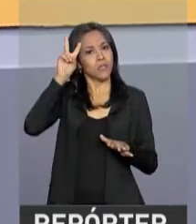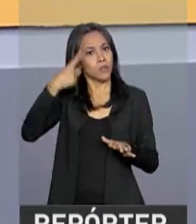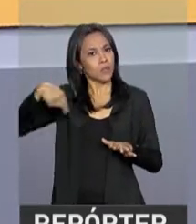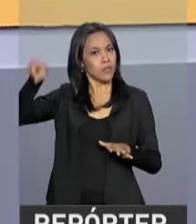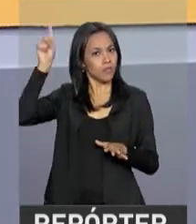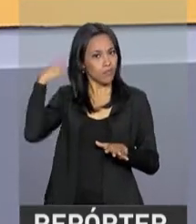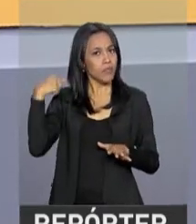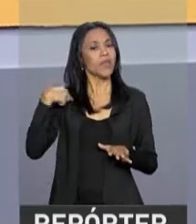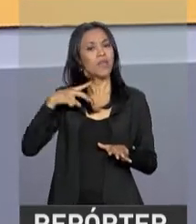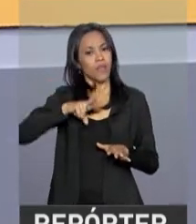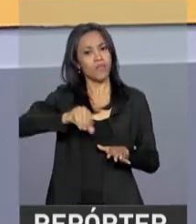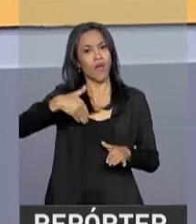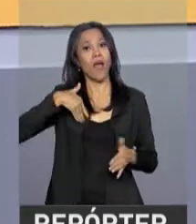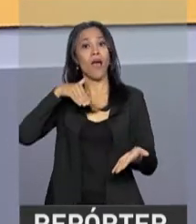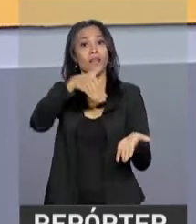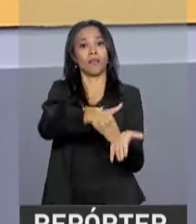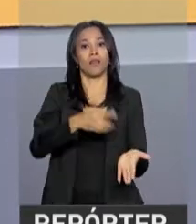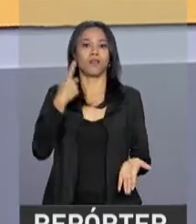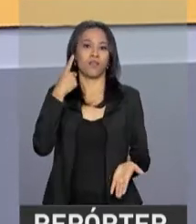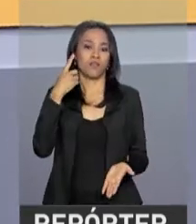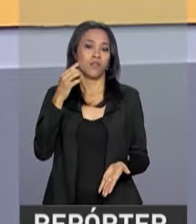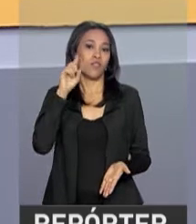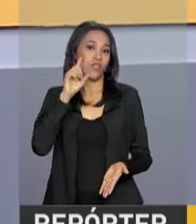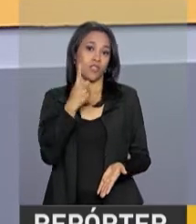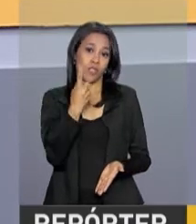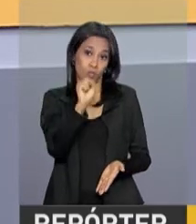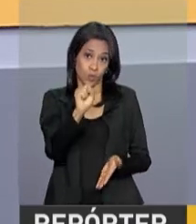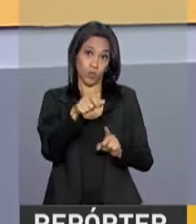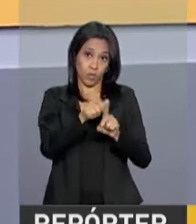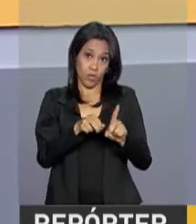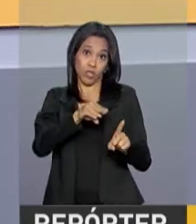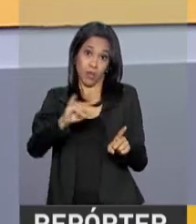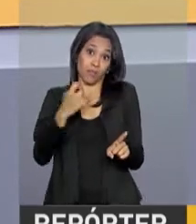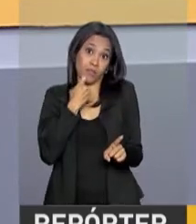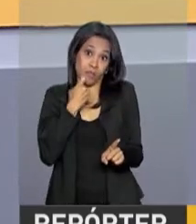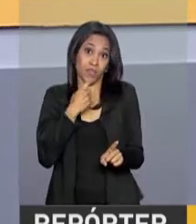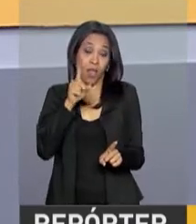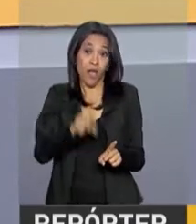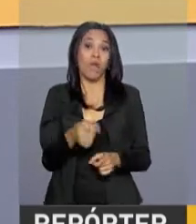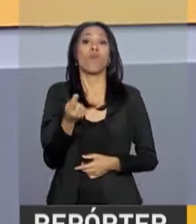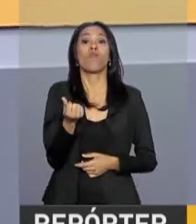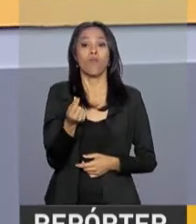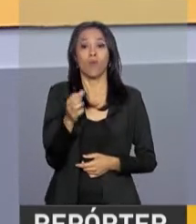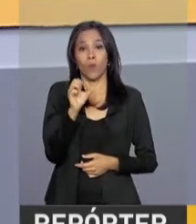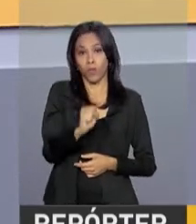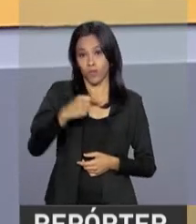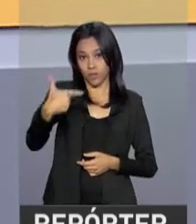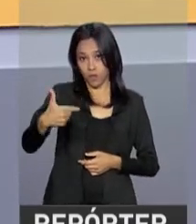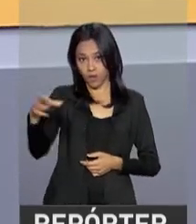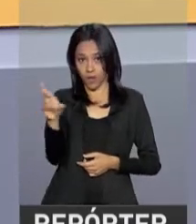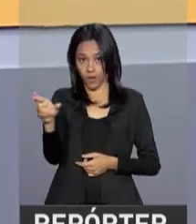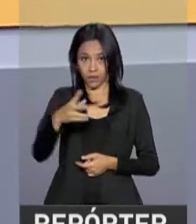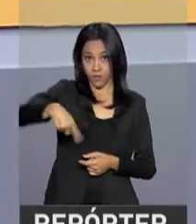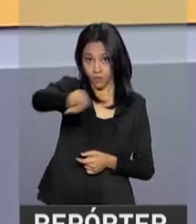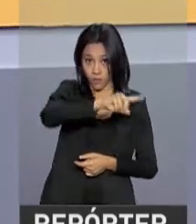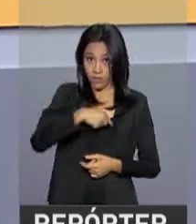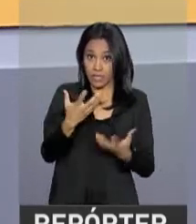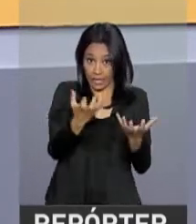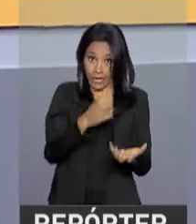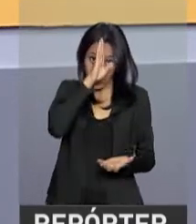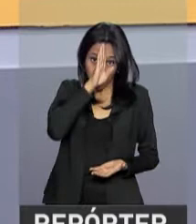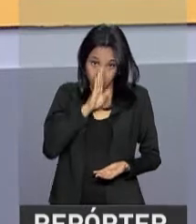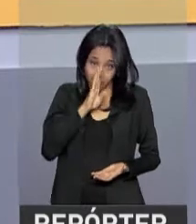sexta-feira, dia 18 de maio. O valor da taxa de inscrição é de R$ 82 e os alunos que desejam a isenção